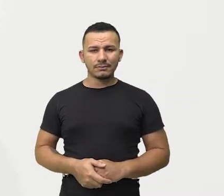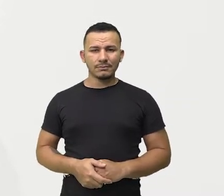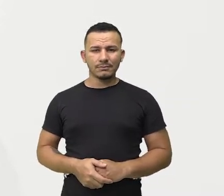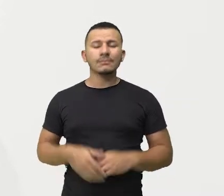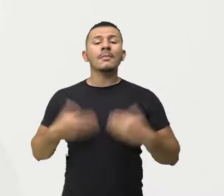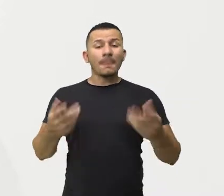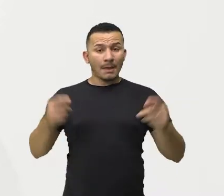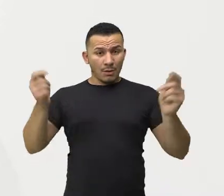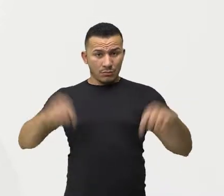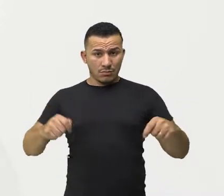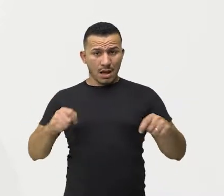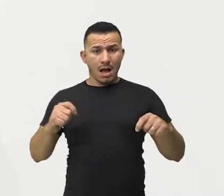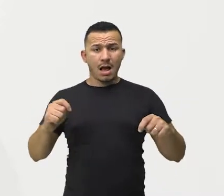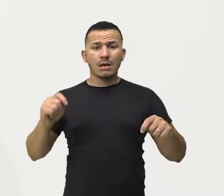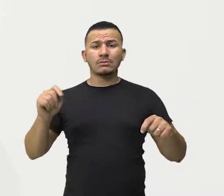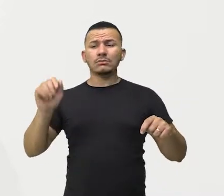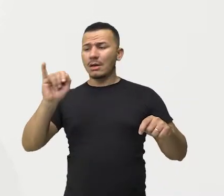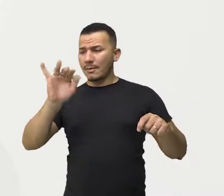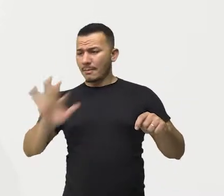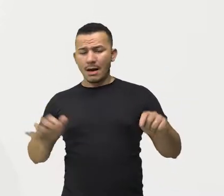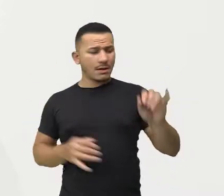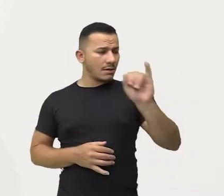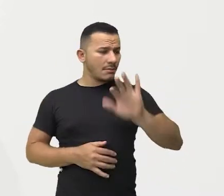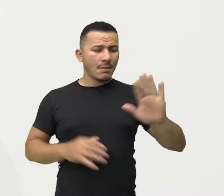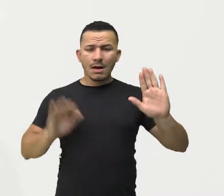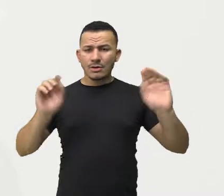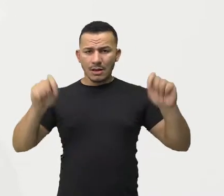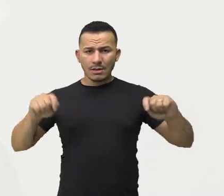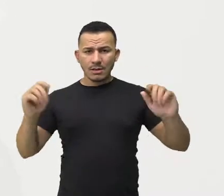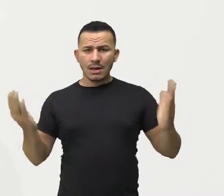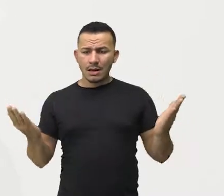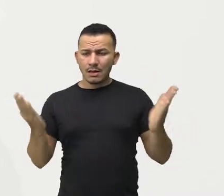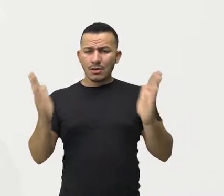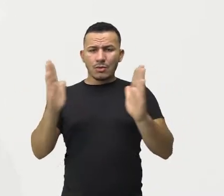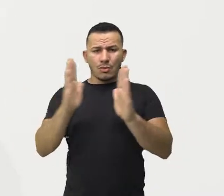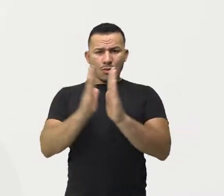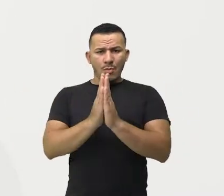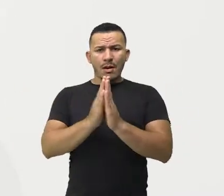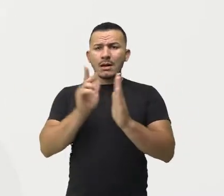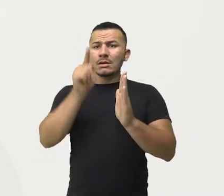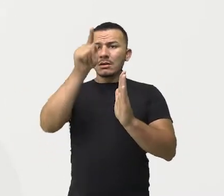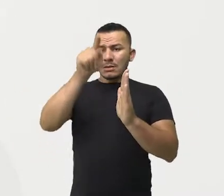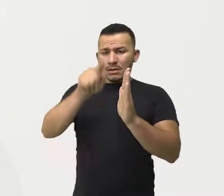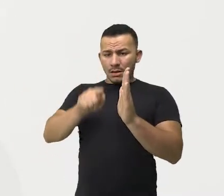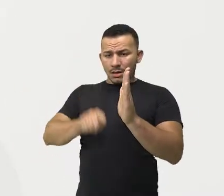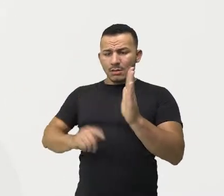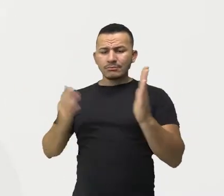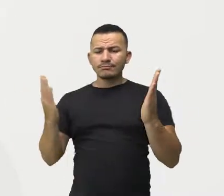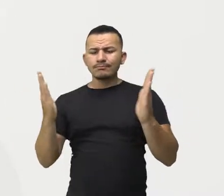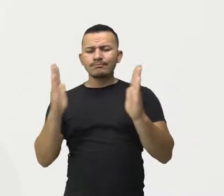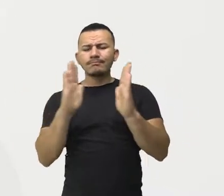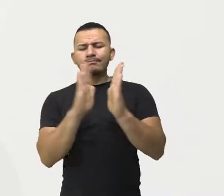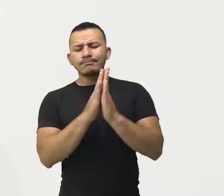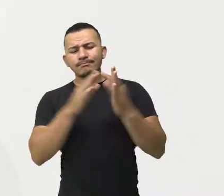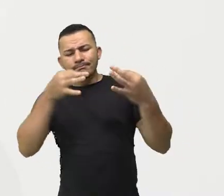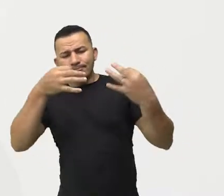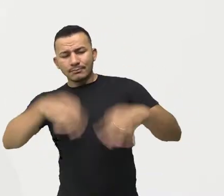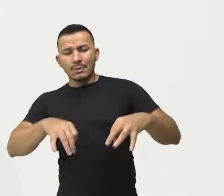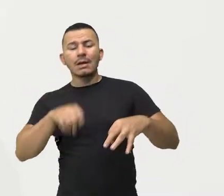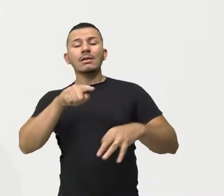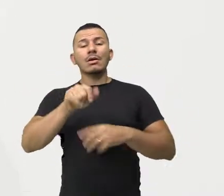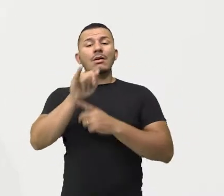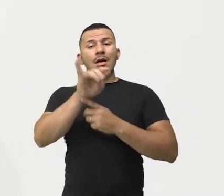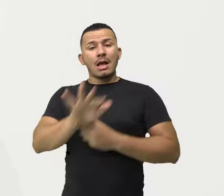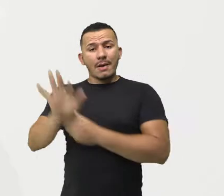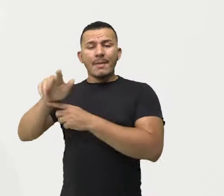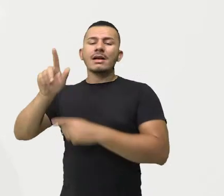posso colocar uma em cima da outra através da dobradura bem em cima dessa linha vermelha que está aqui, ó? Então, essas